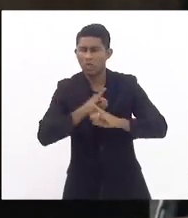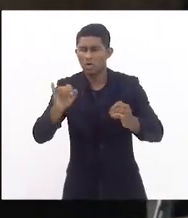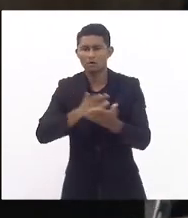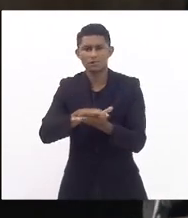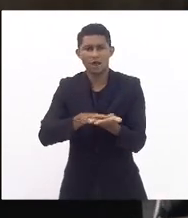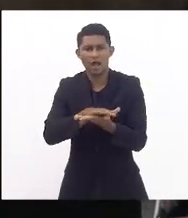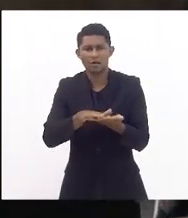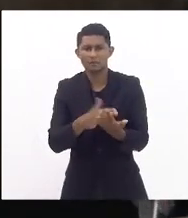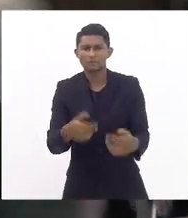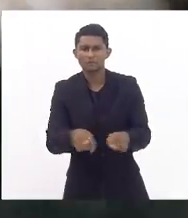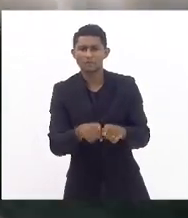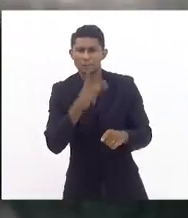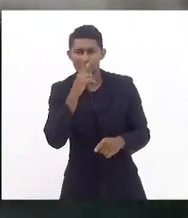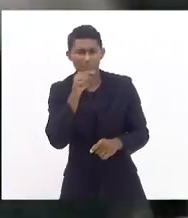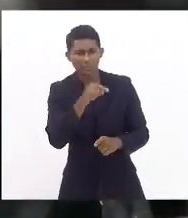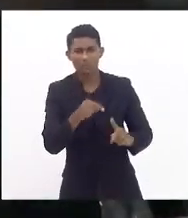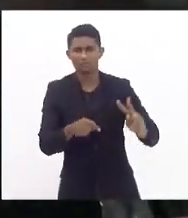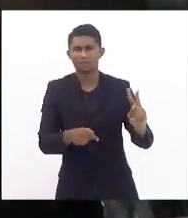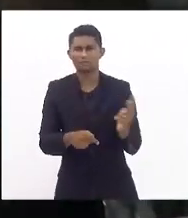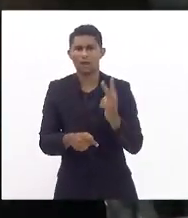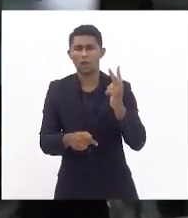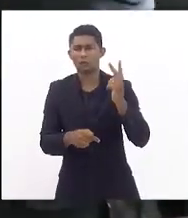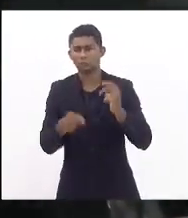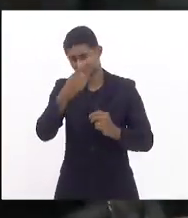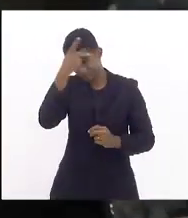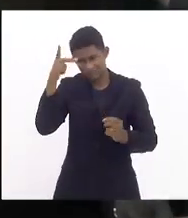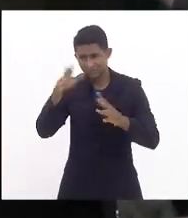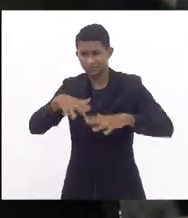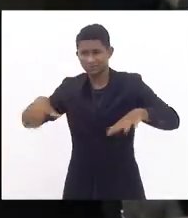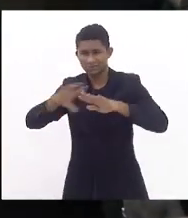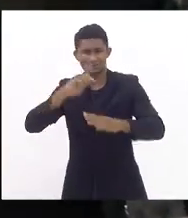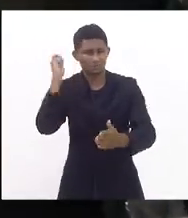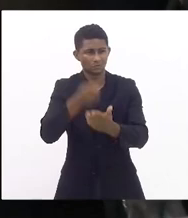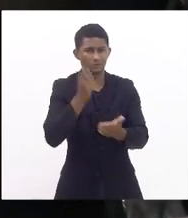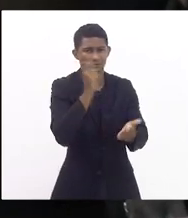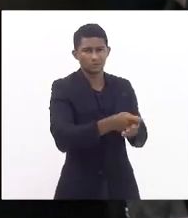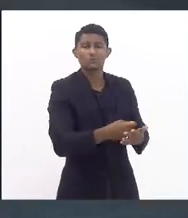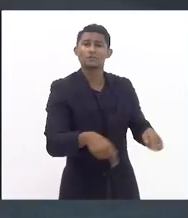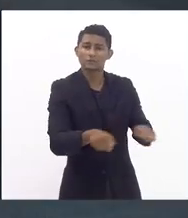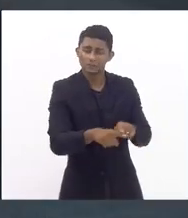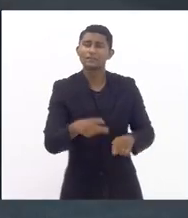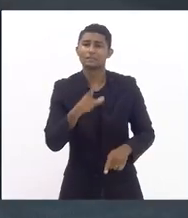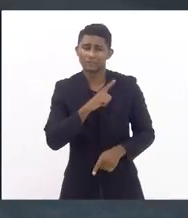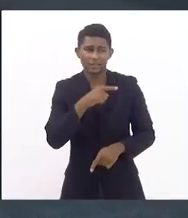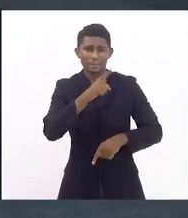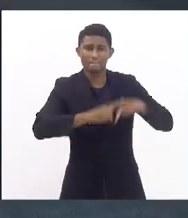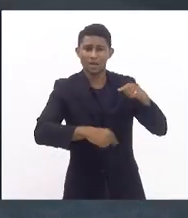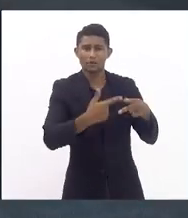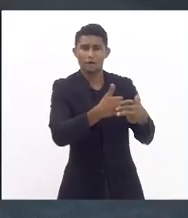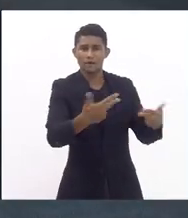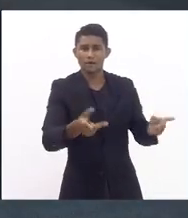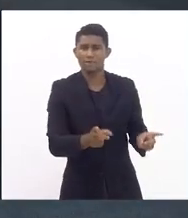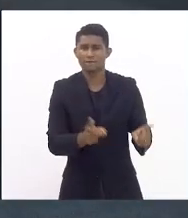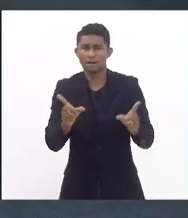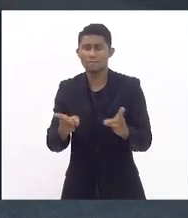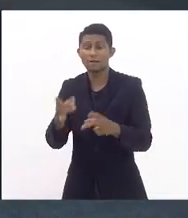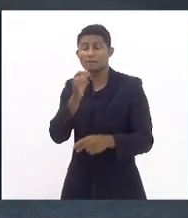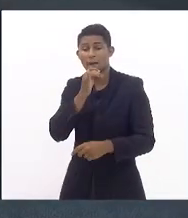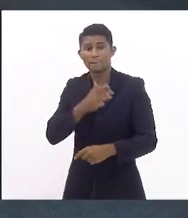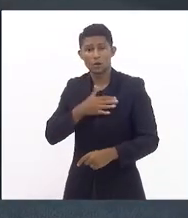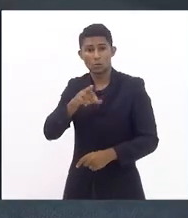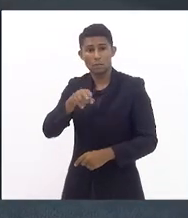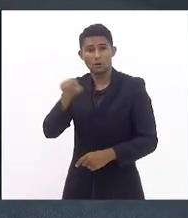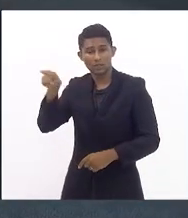valor, além do consumidor pagar, ele é repassado nos produtos. ele é repassado nos produtos. O meu irmão, fiscalizando